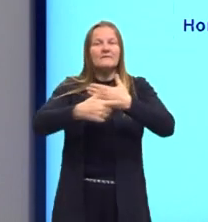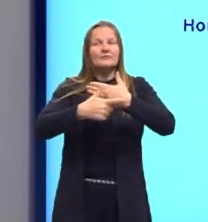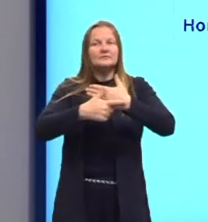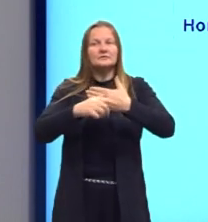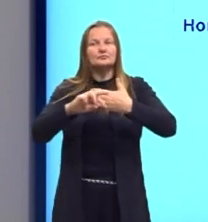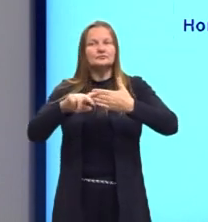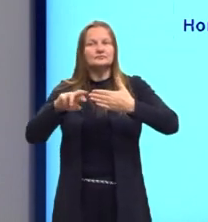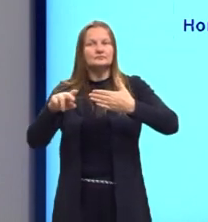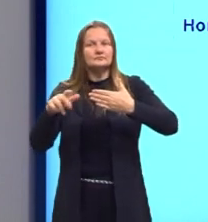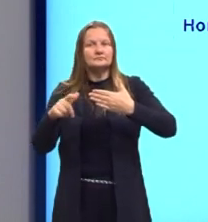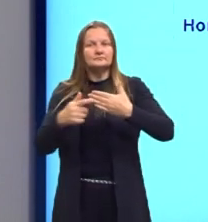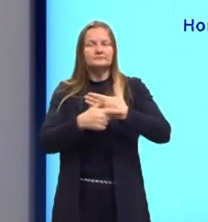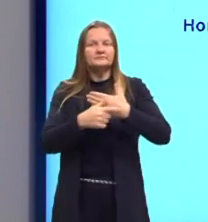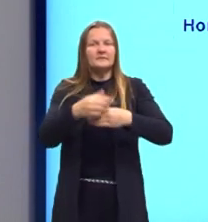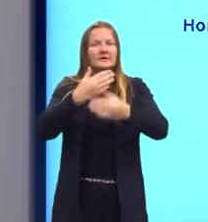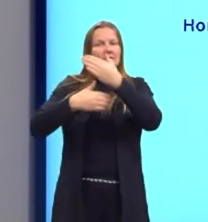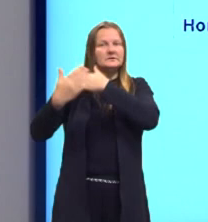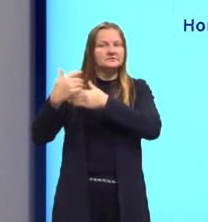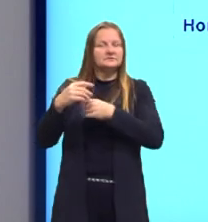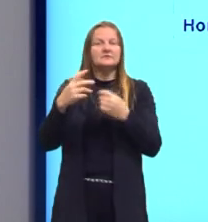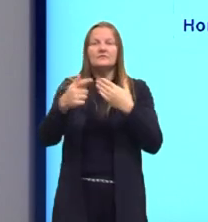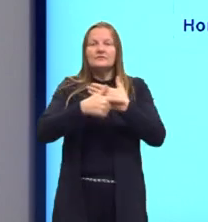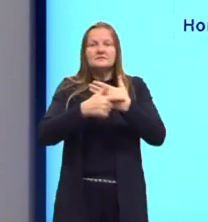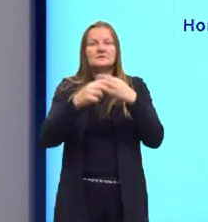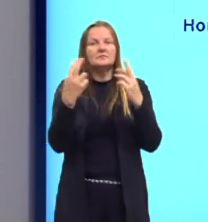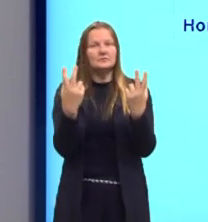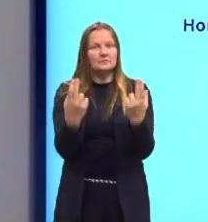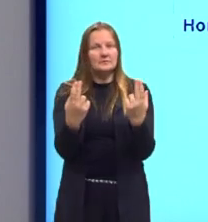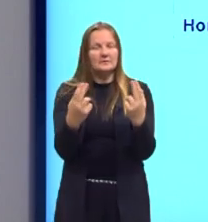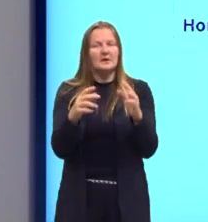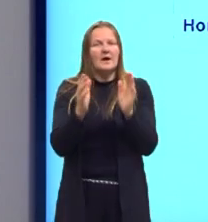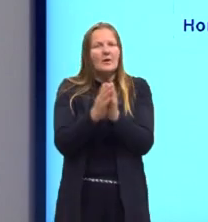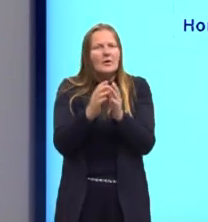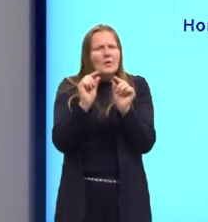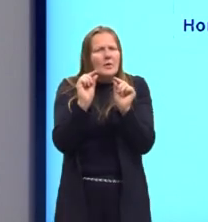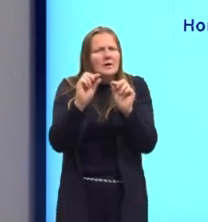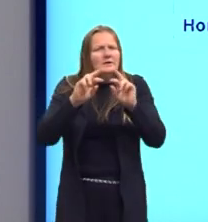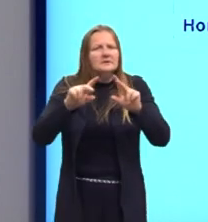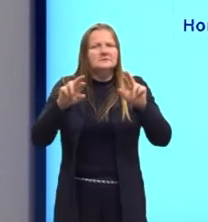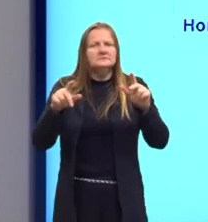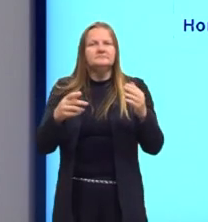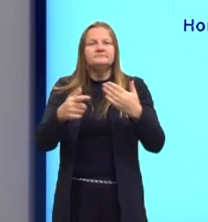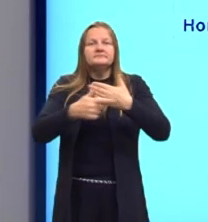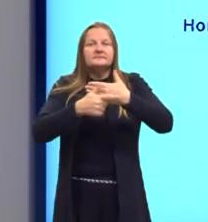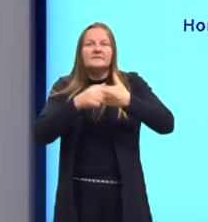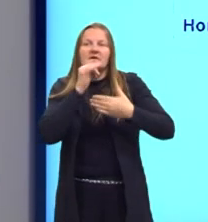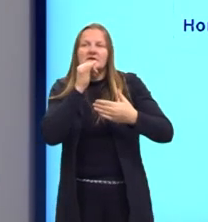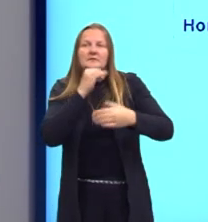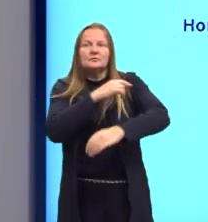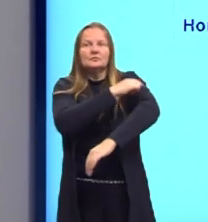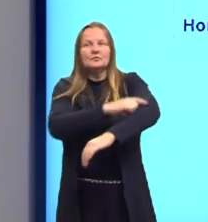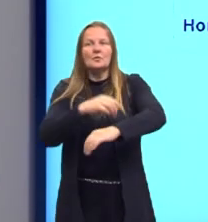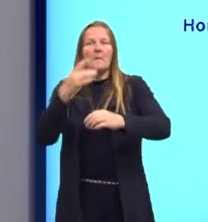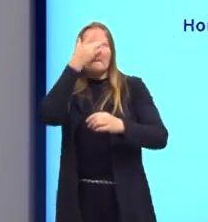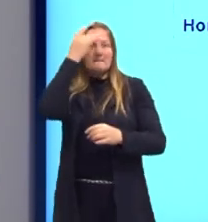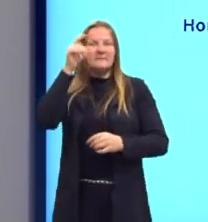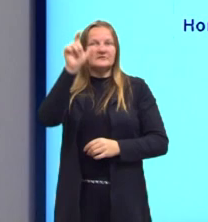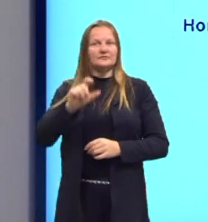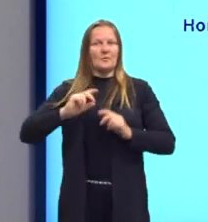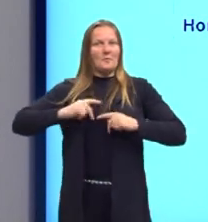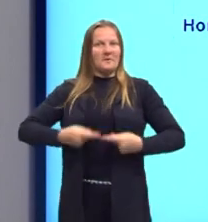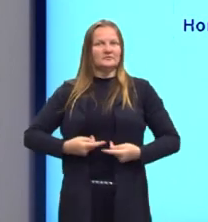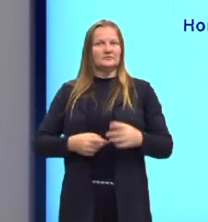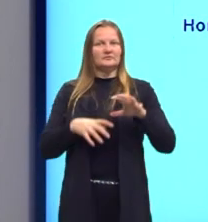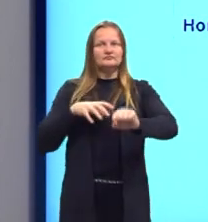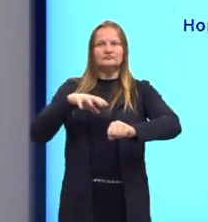função nos slides anteriores eu mostrei para vocês algumas funções parecidas aqui ó por exemplo o braço ser humano